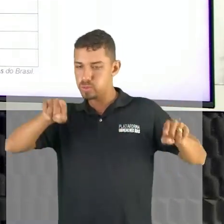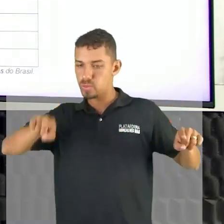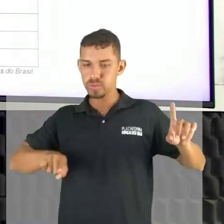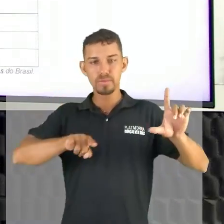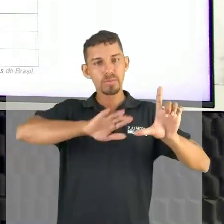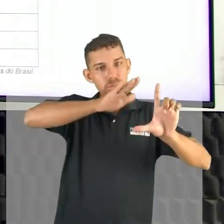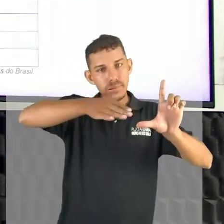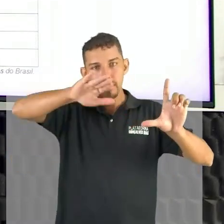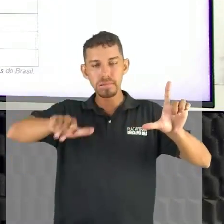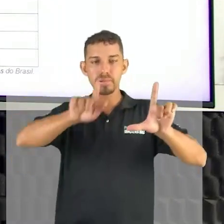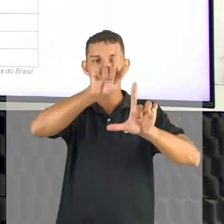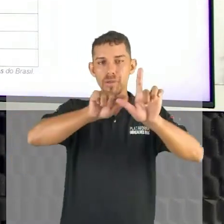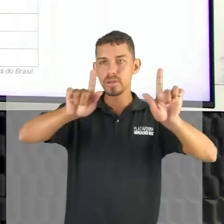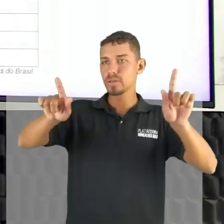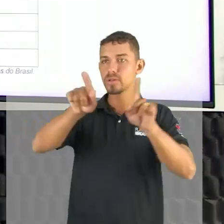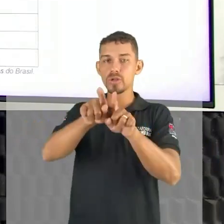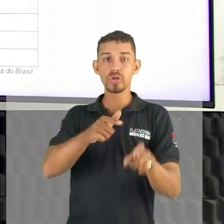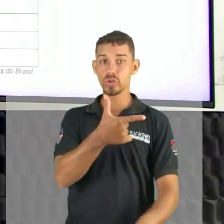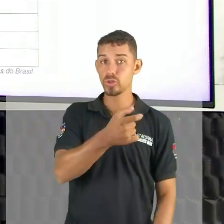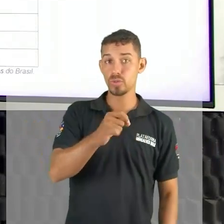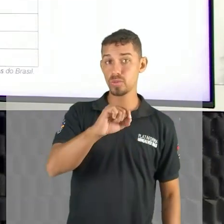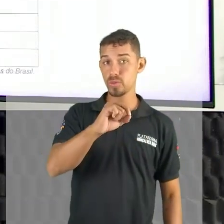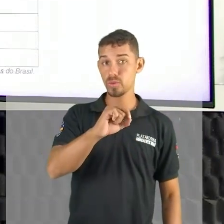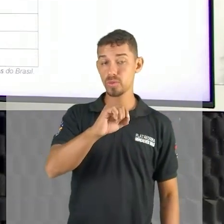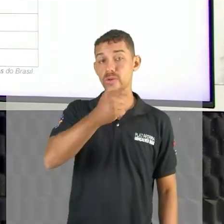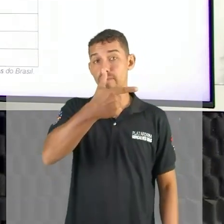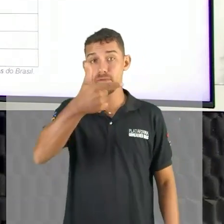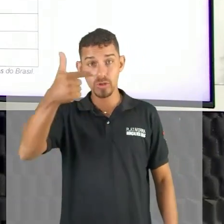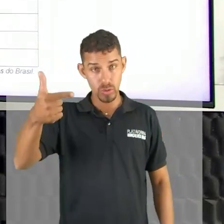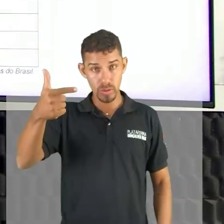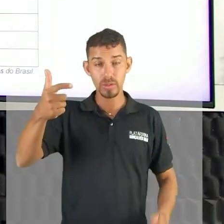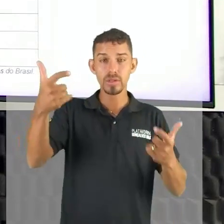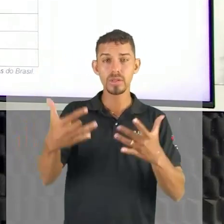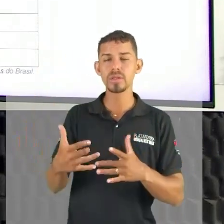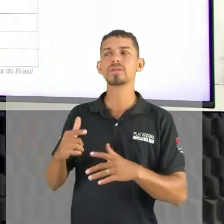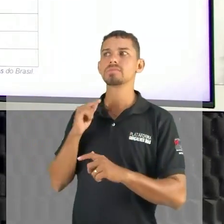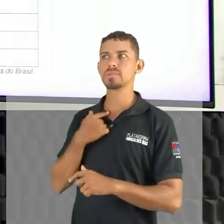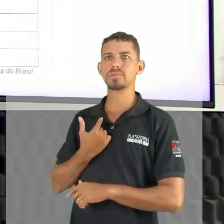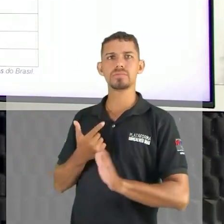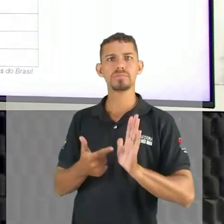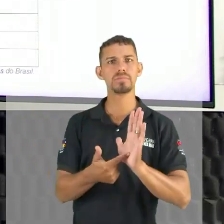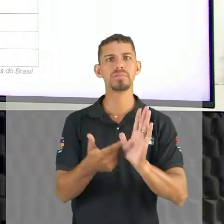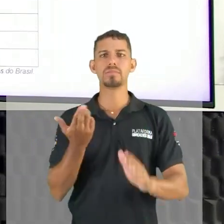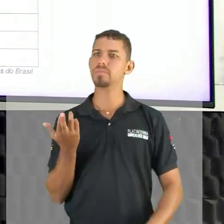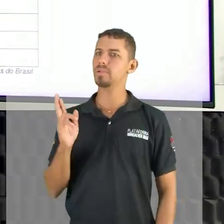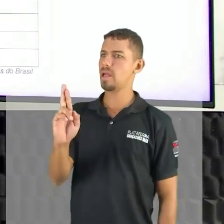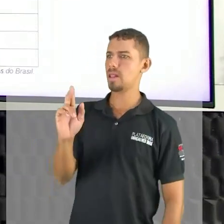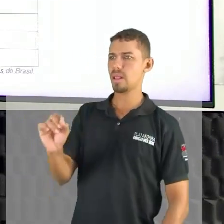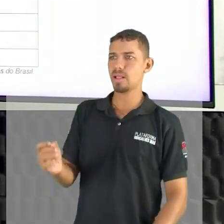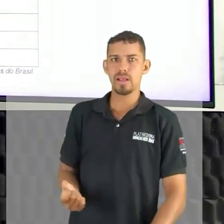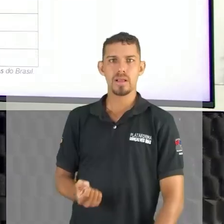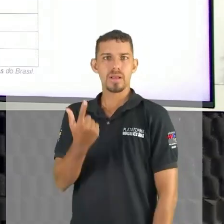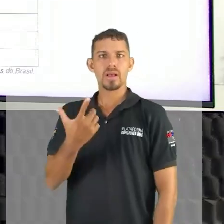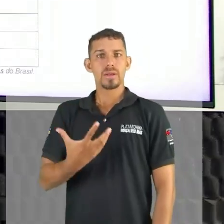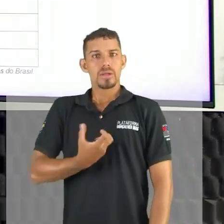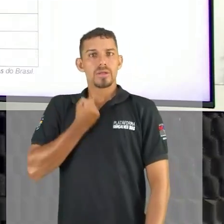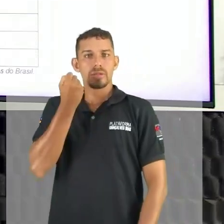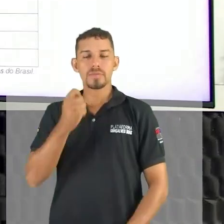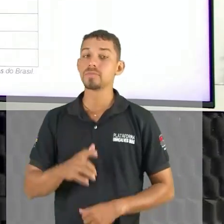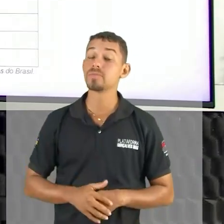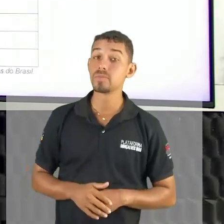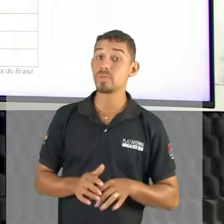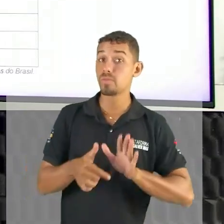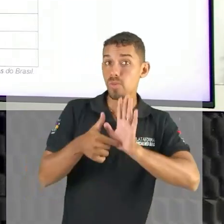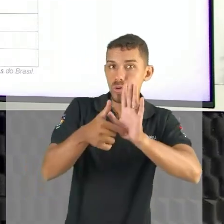2022. O último censo, em 2022, trouxe resultados extremamente surpreendentes. Por quê? Mostrou um